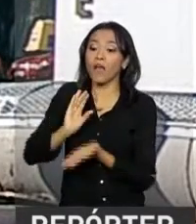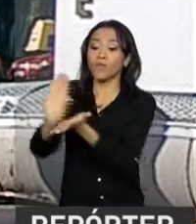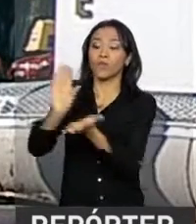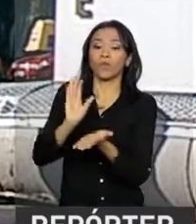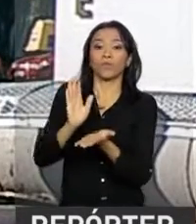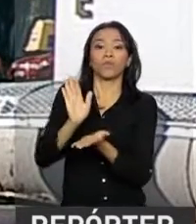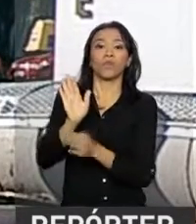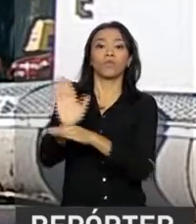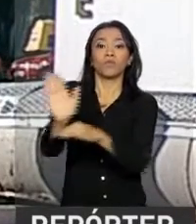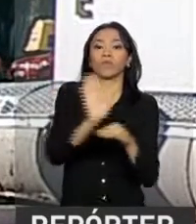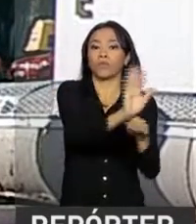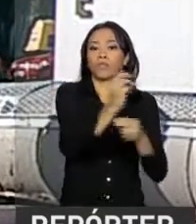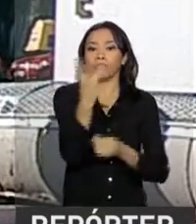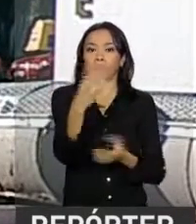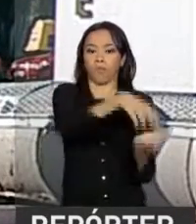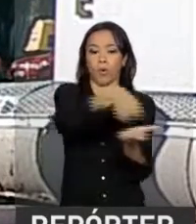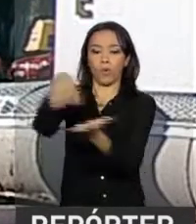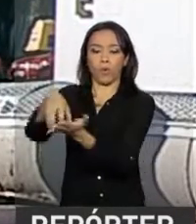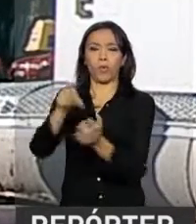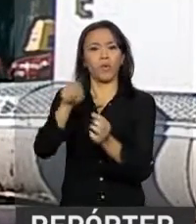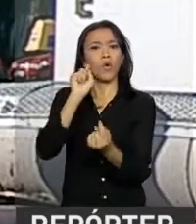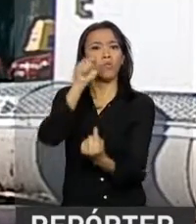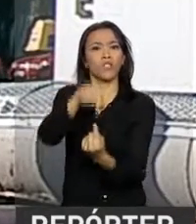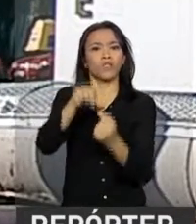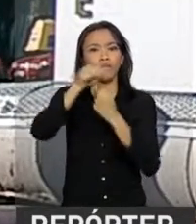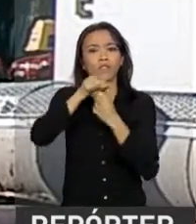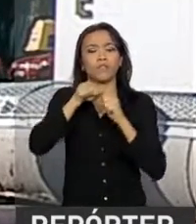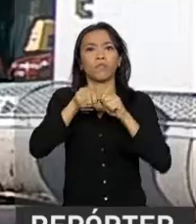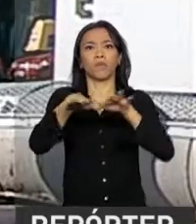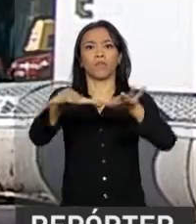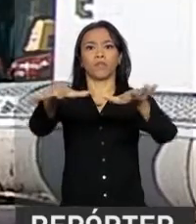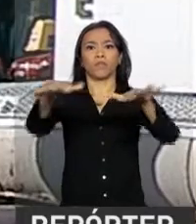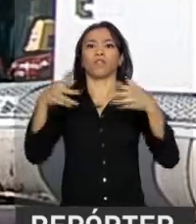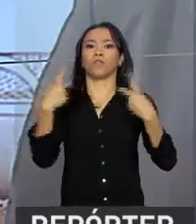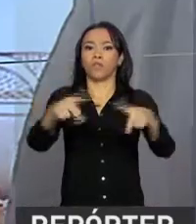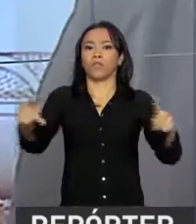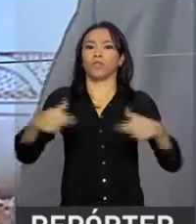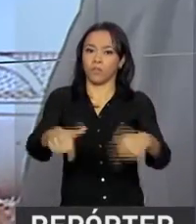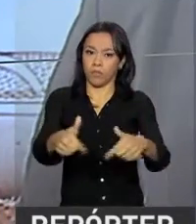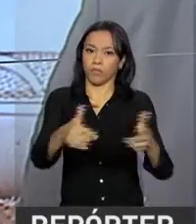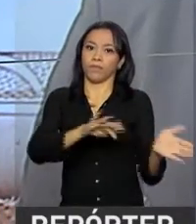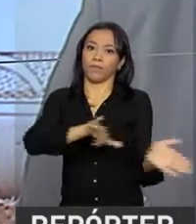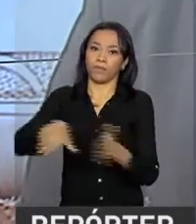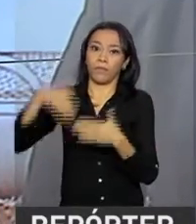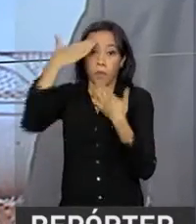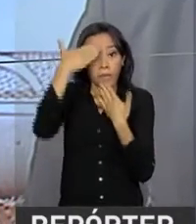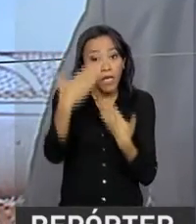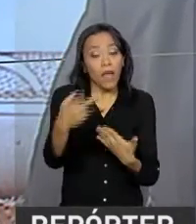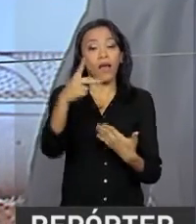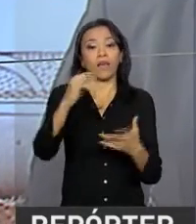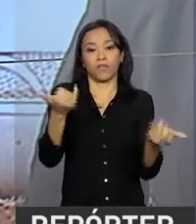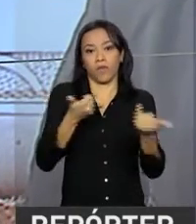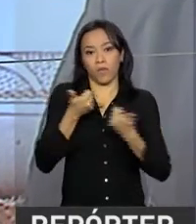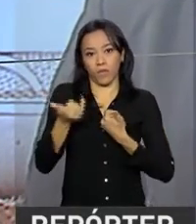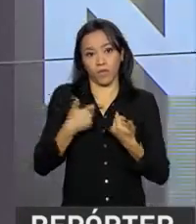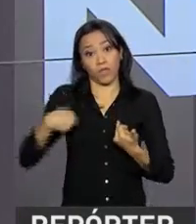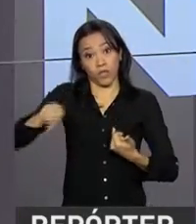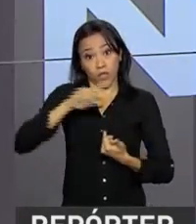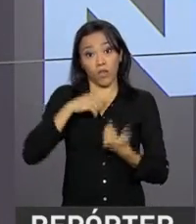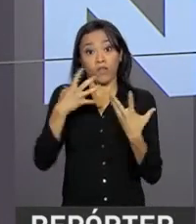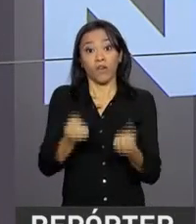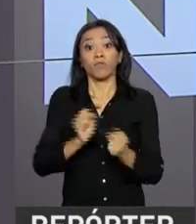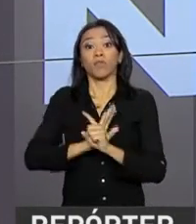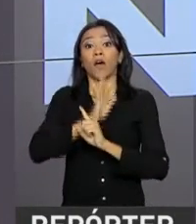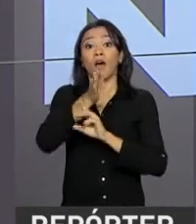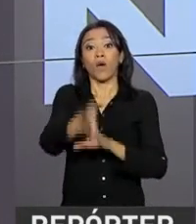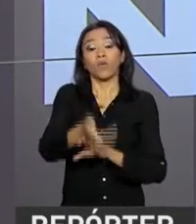se manterem, como também a expandir as atividades. Renata. Obrigada, Gabriela, pelas suas informações. E nós vamos agora